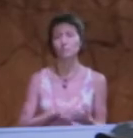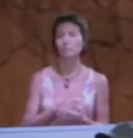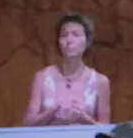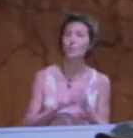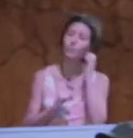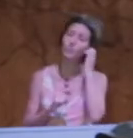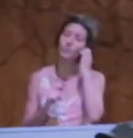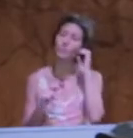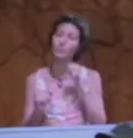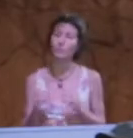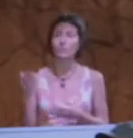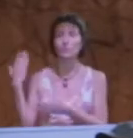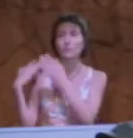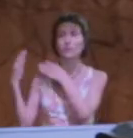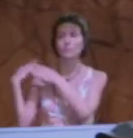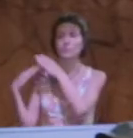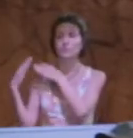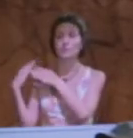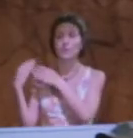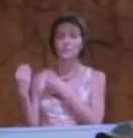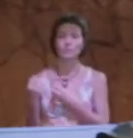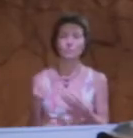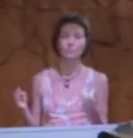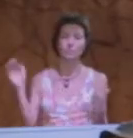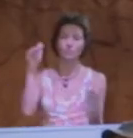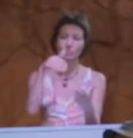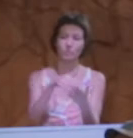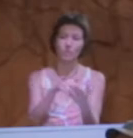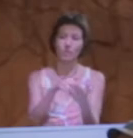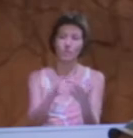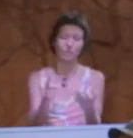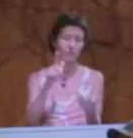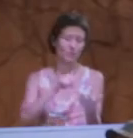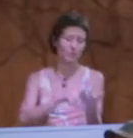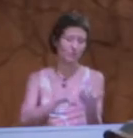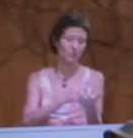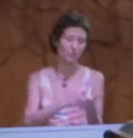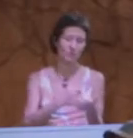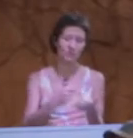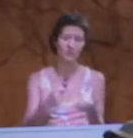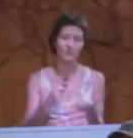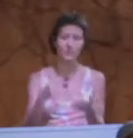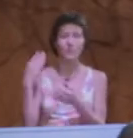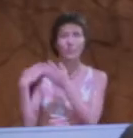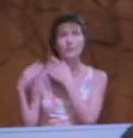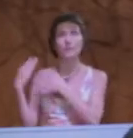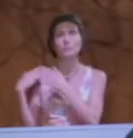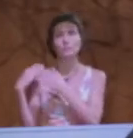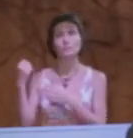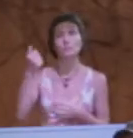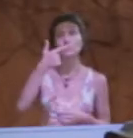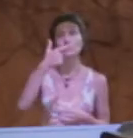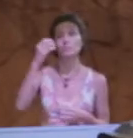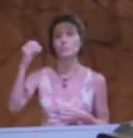eu venho desse tipo de escrita, né? E meu primeiro contato com a escrita foi no ano 2000, né?